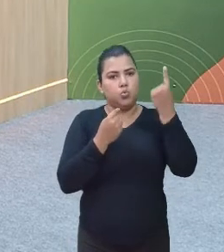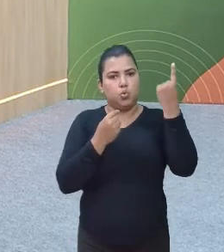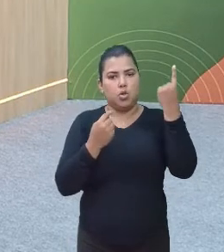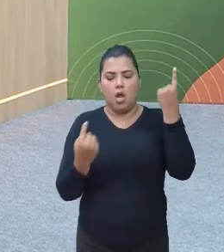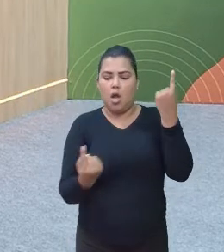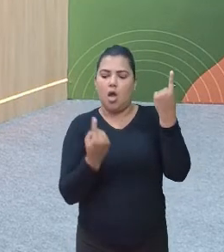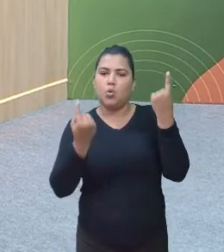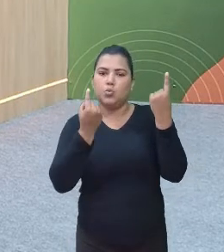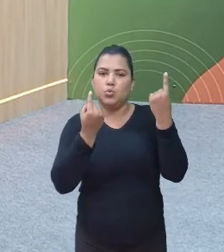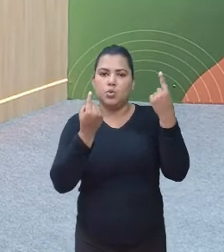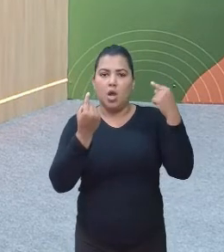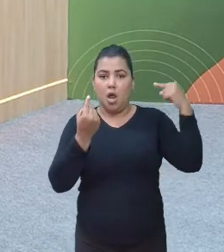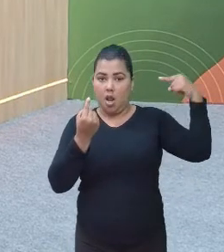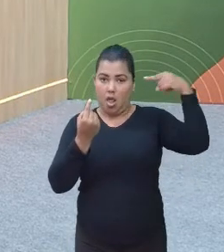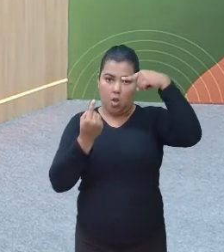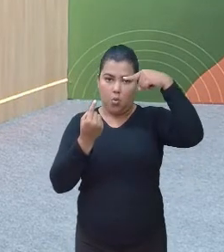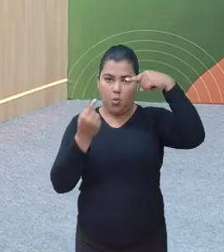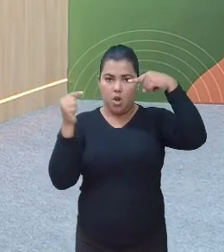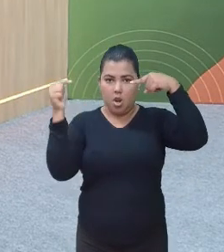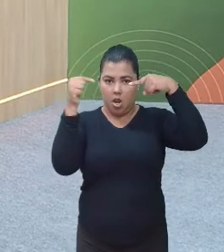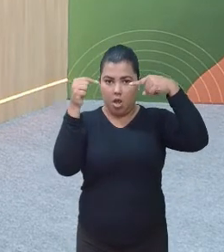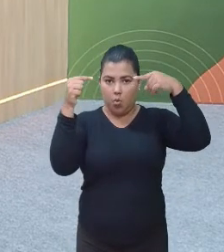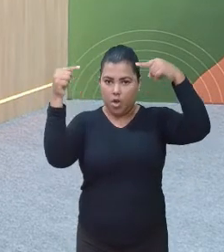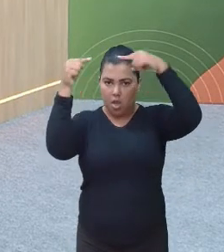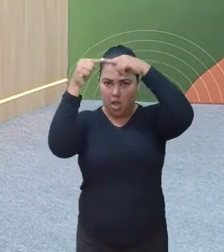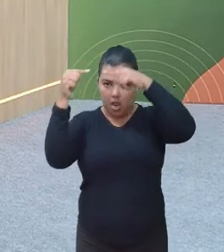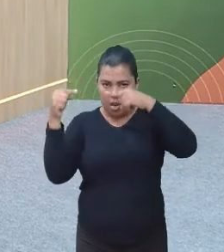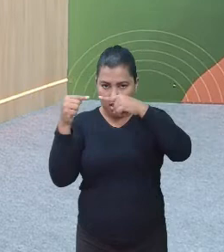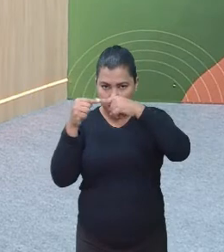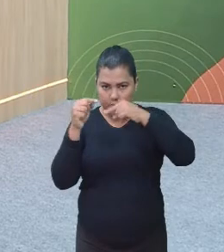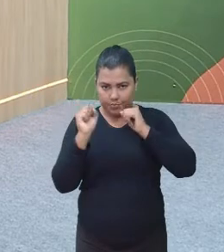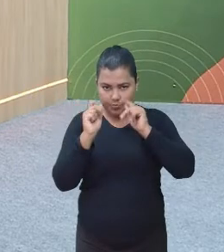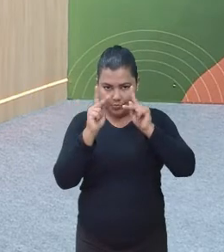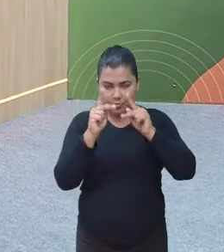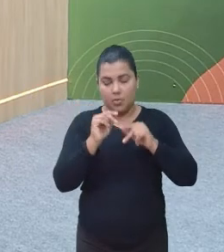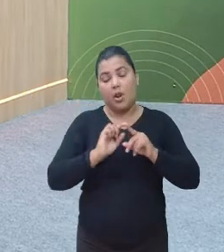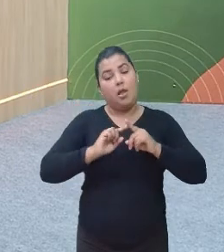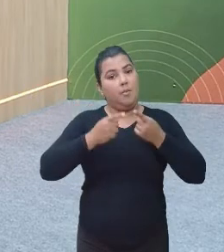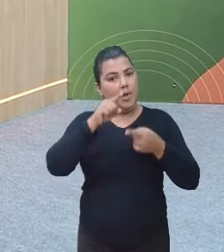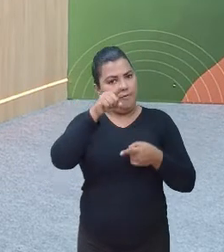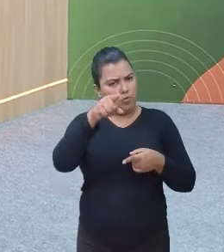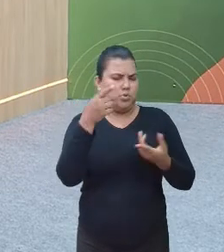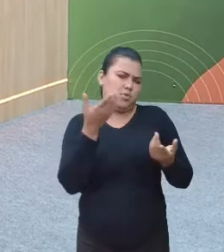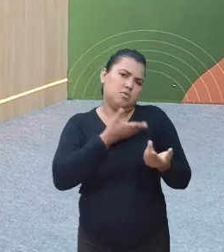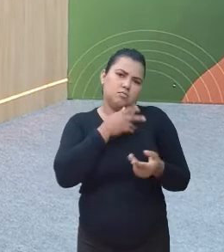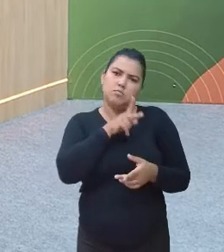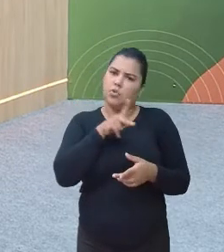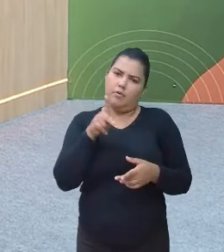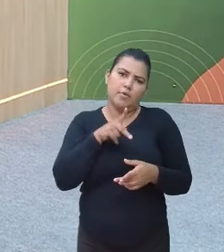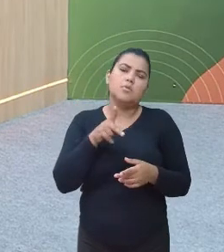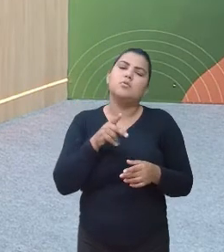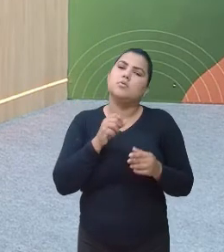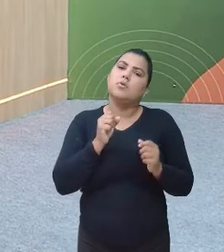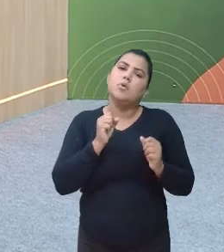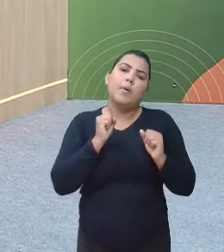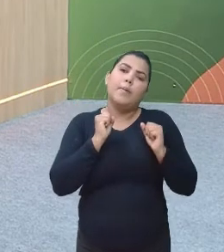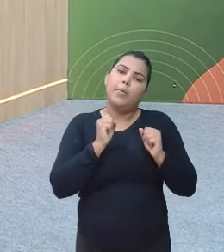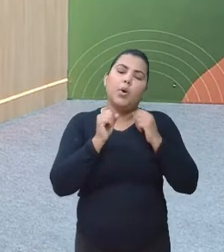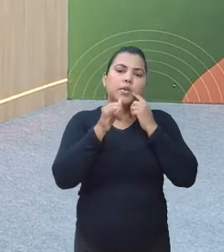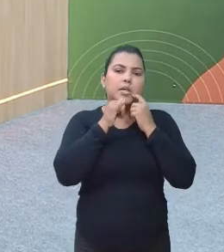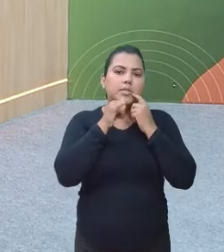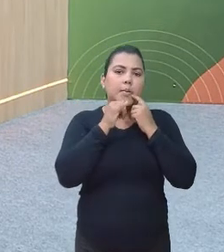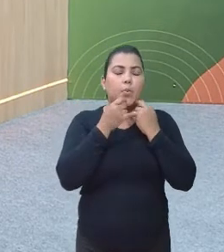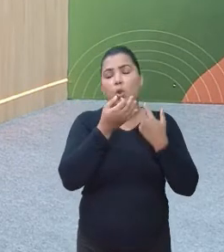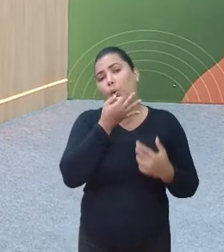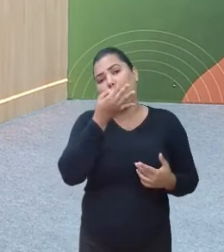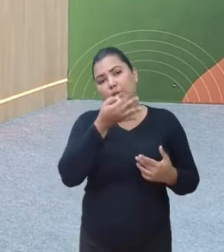a largura de um com a largura do outro. Mas você, colega professor, colega professora, faz a